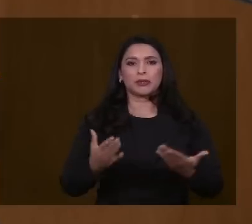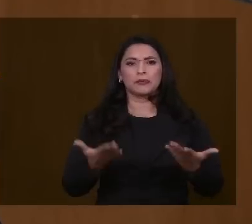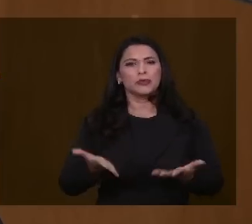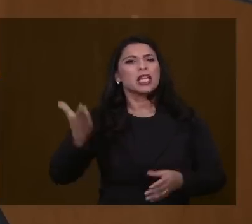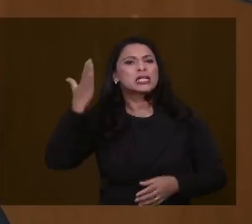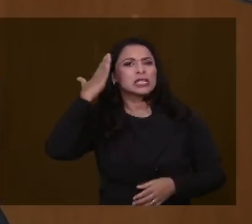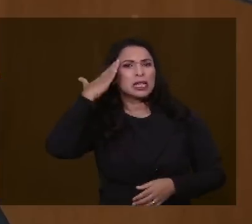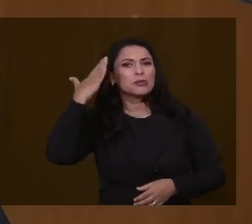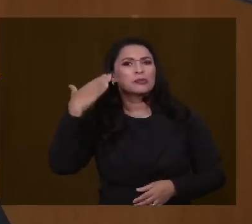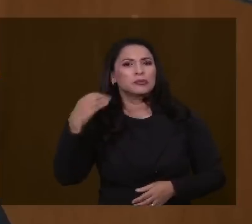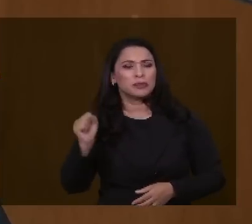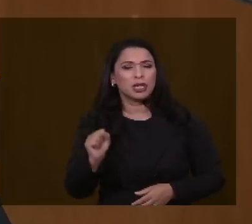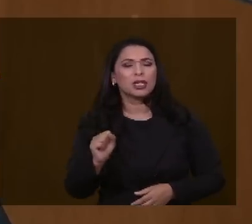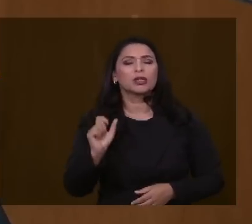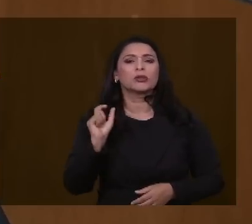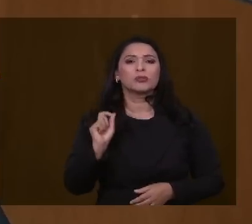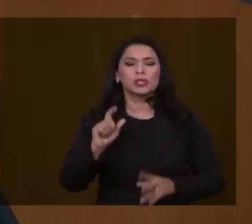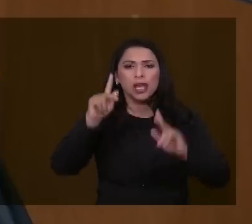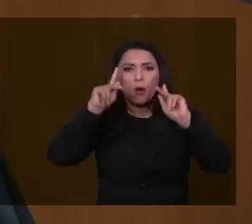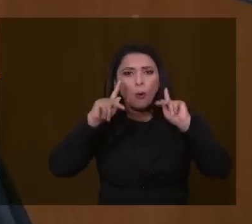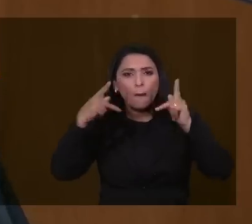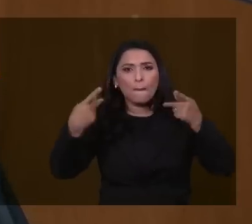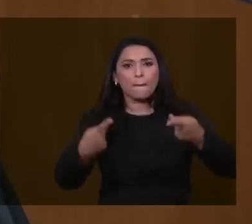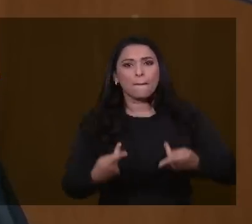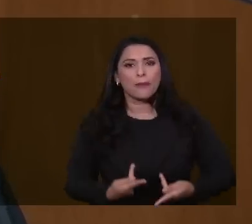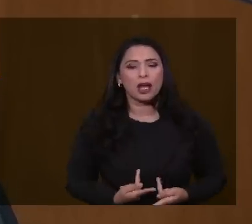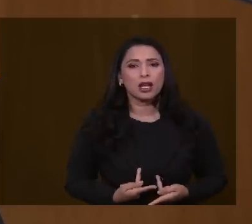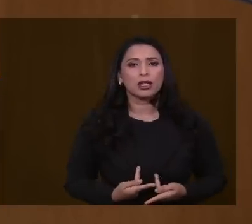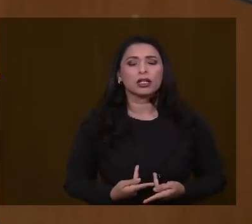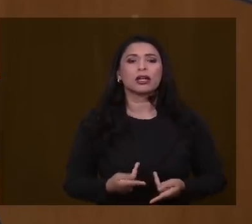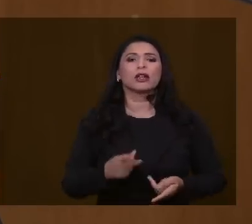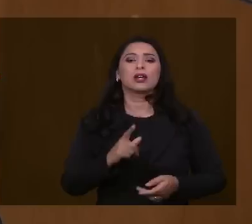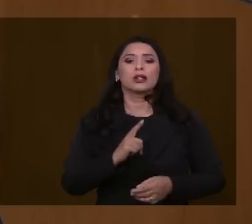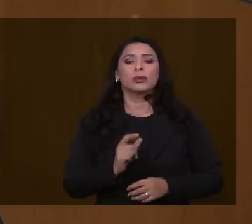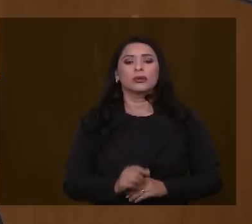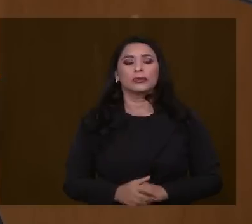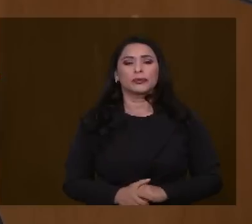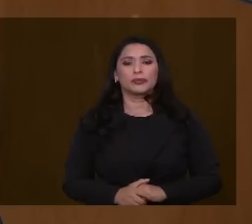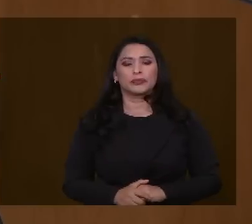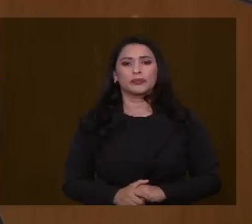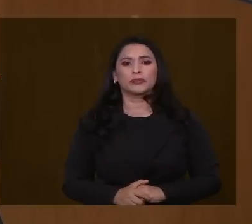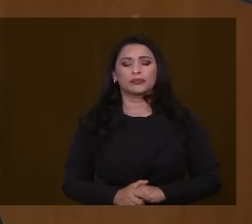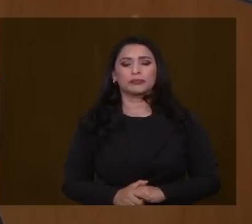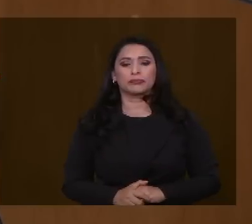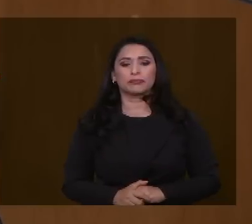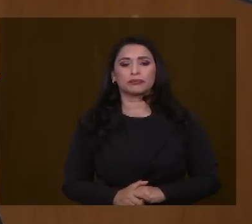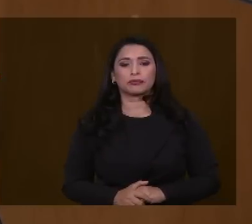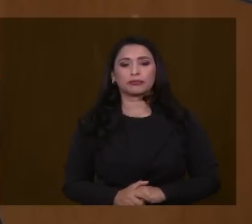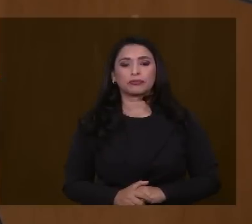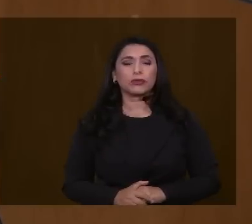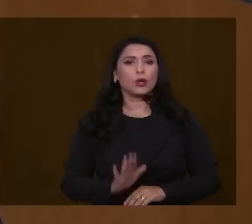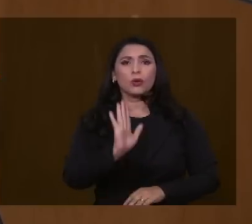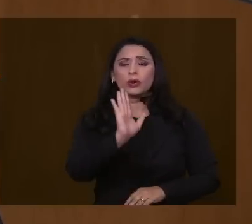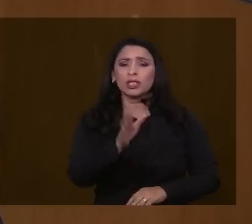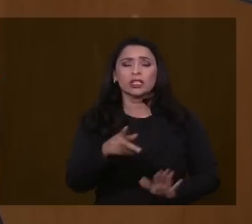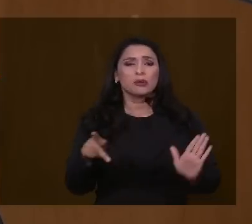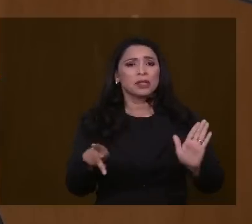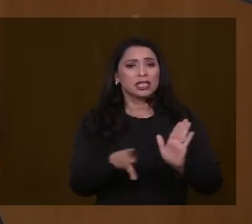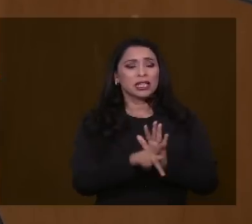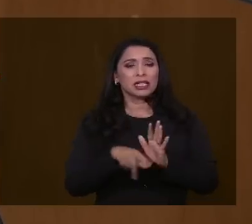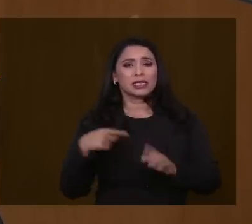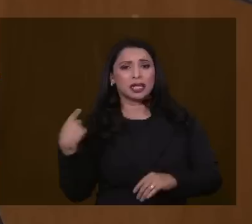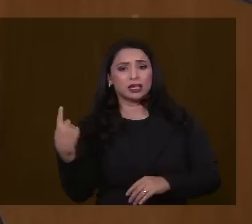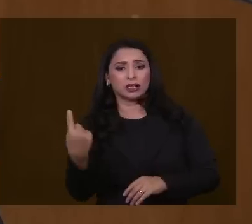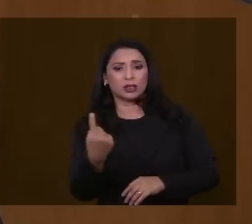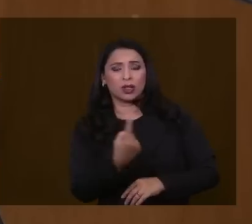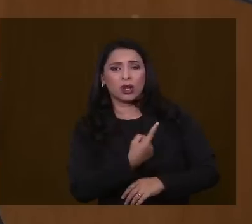humana, demasiadamente humana, a atitude de indiferença com aquilo que já é nosso. Naqueles tempos